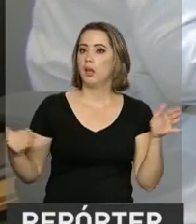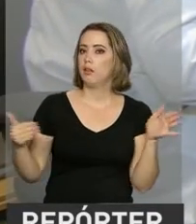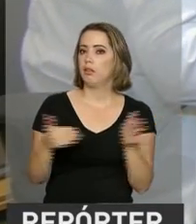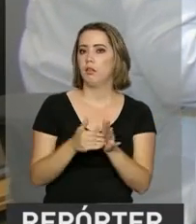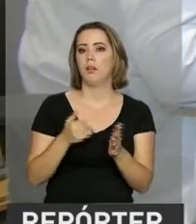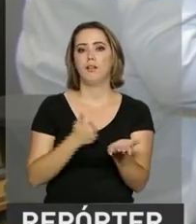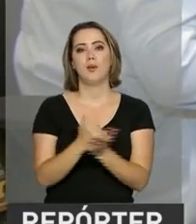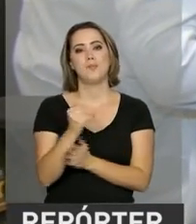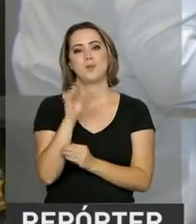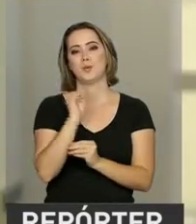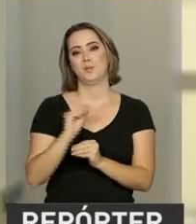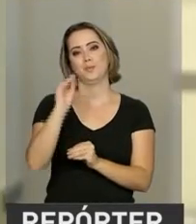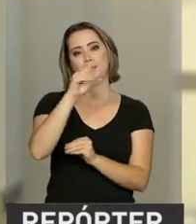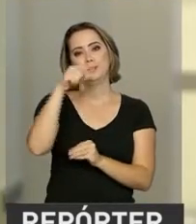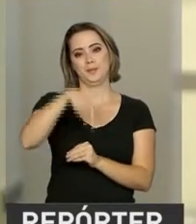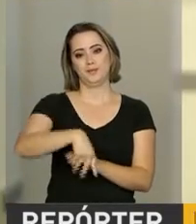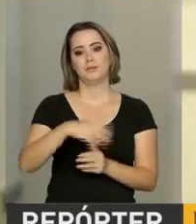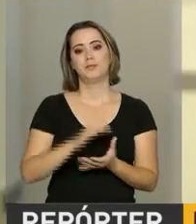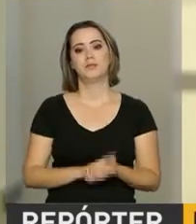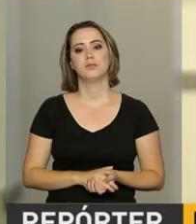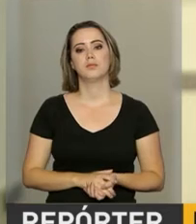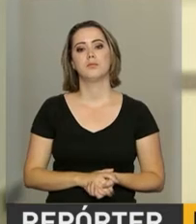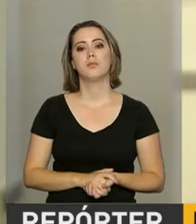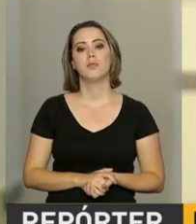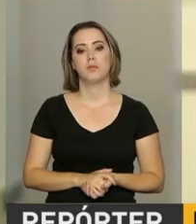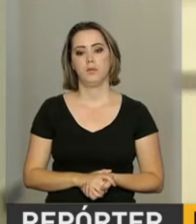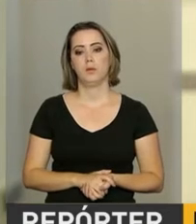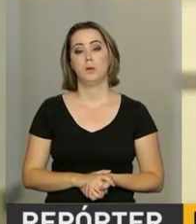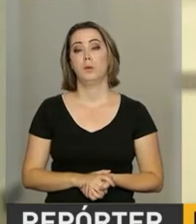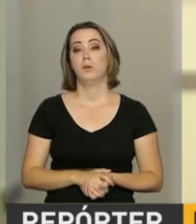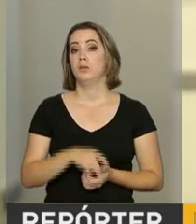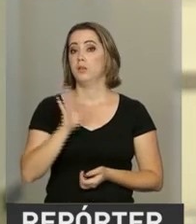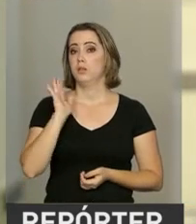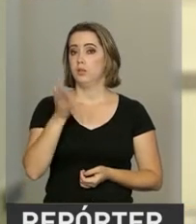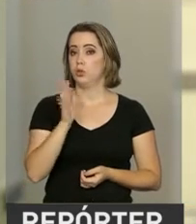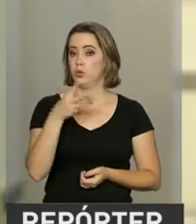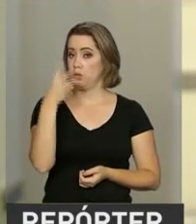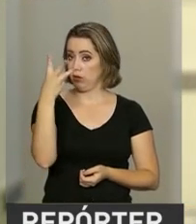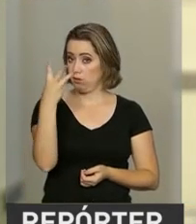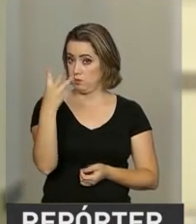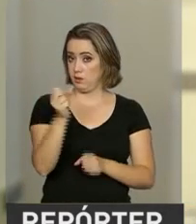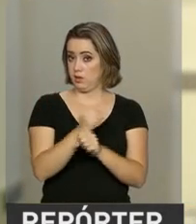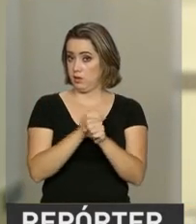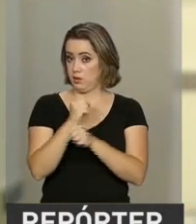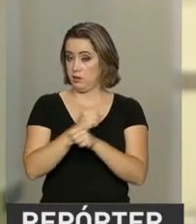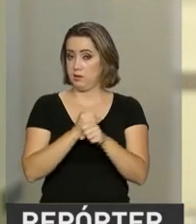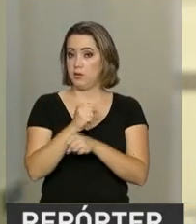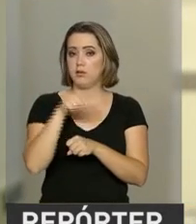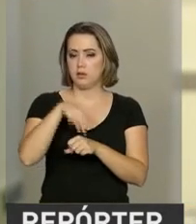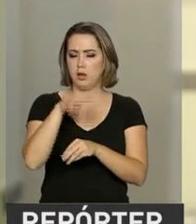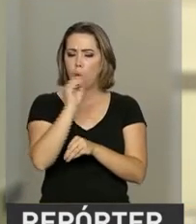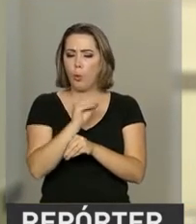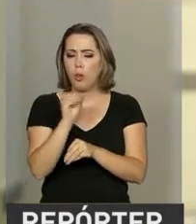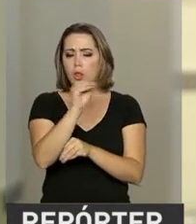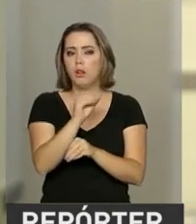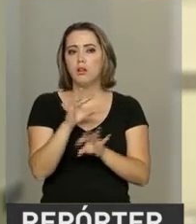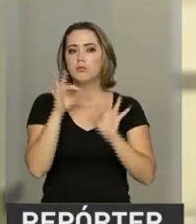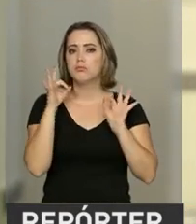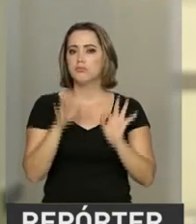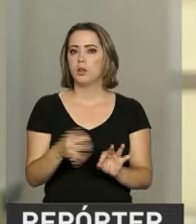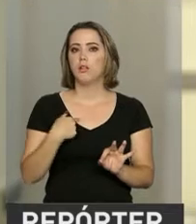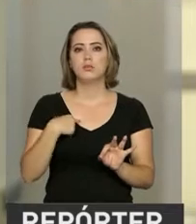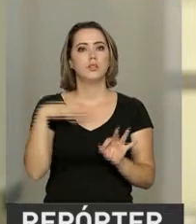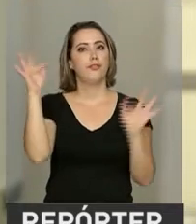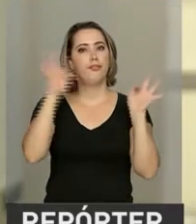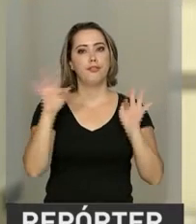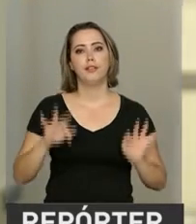tratamento no instituto eu já faço tratamento presa três anos mais ou menos aqui no entanto e que a felicidade